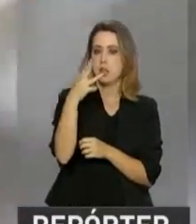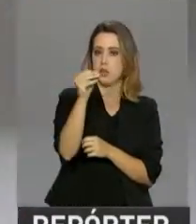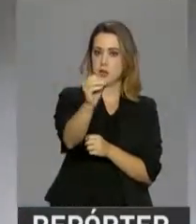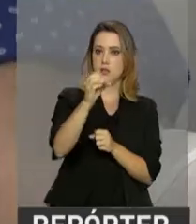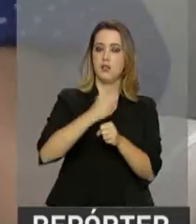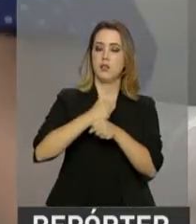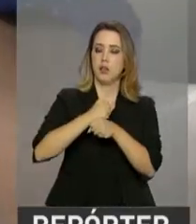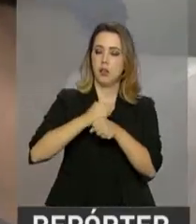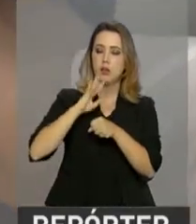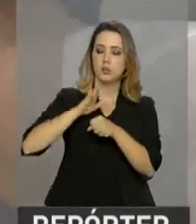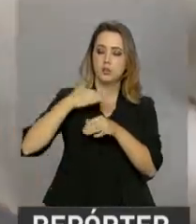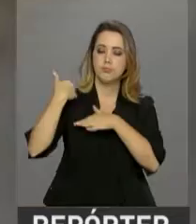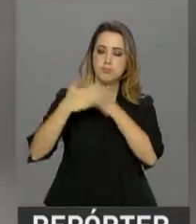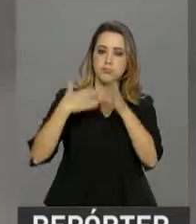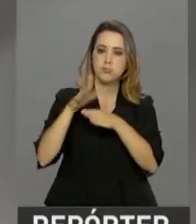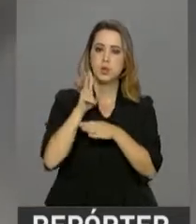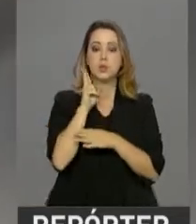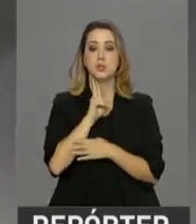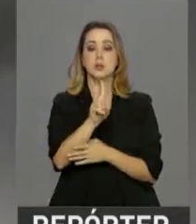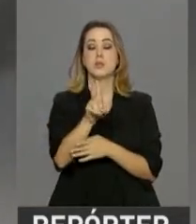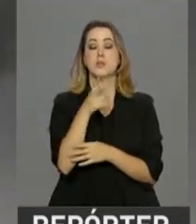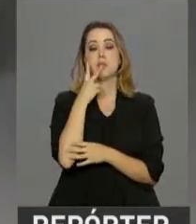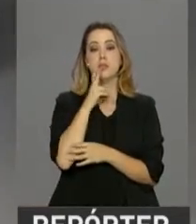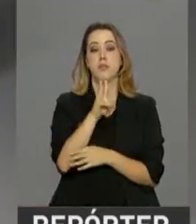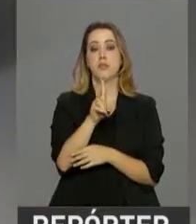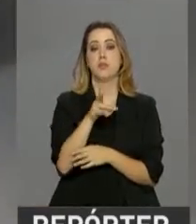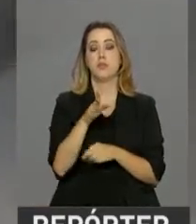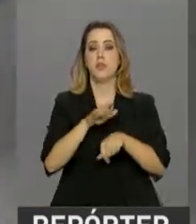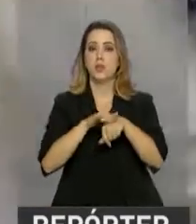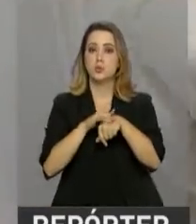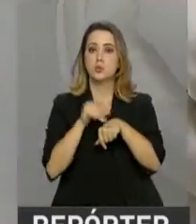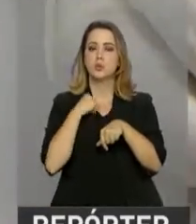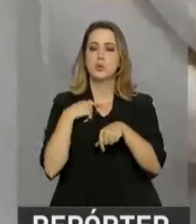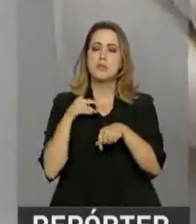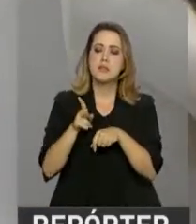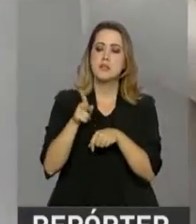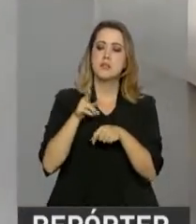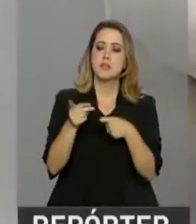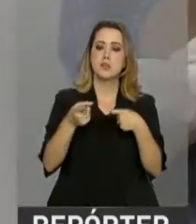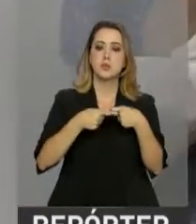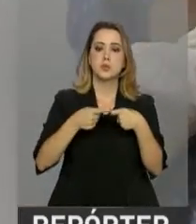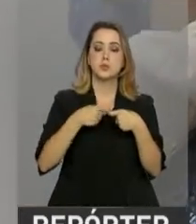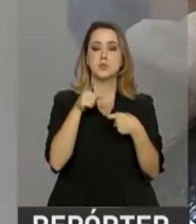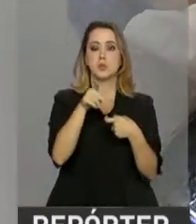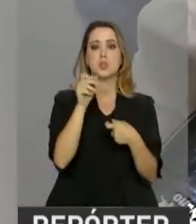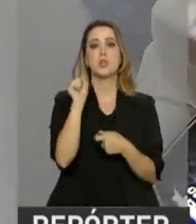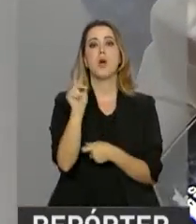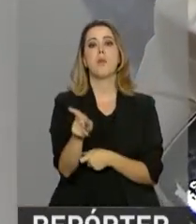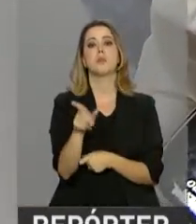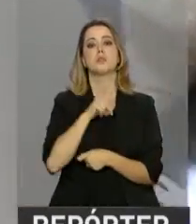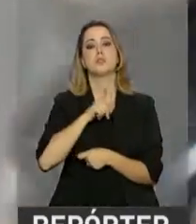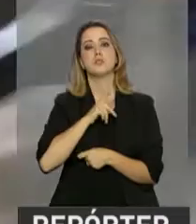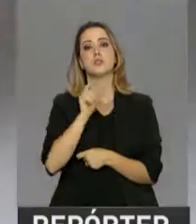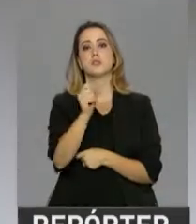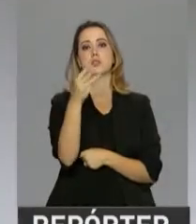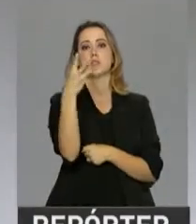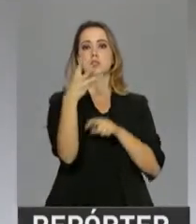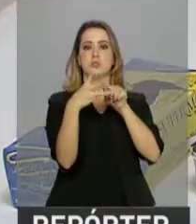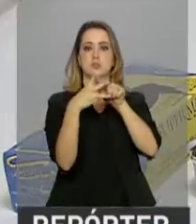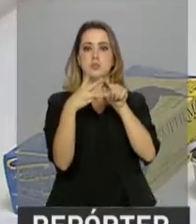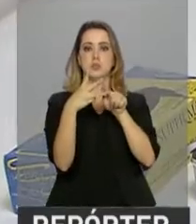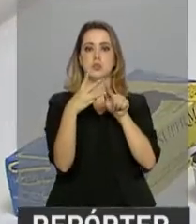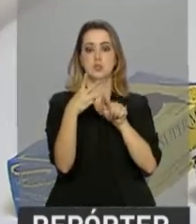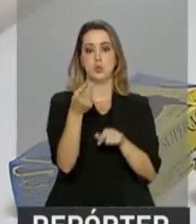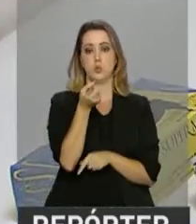de diabetes controlada, ela passa por acompanhamento médico. A aposentada conta que recebe todo dia 3 tipos